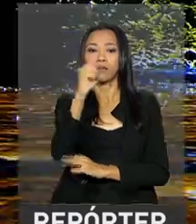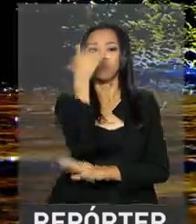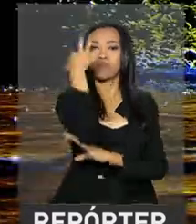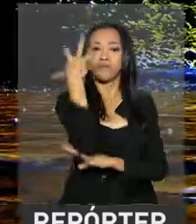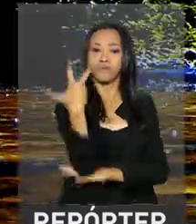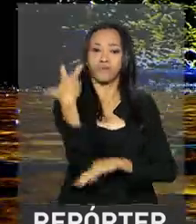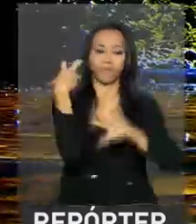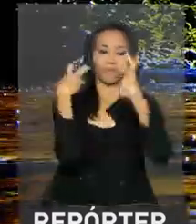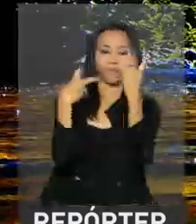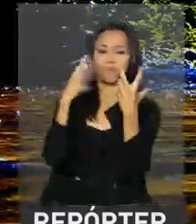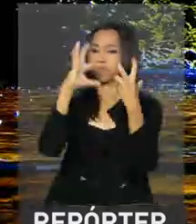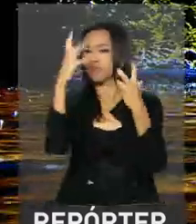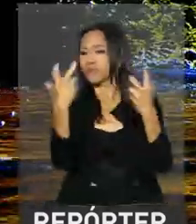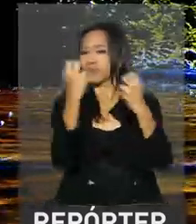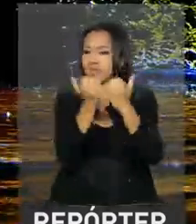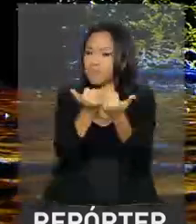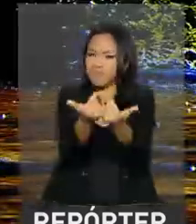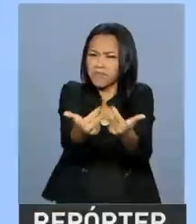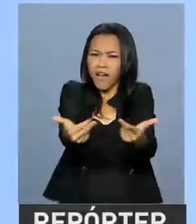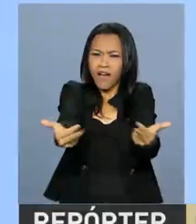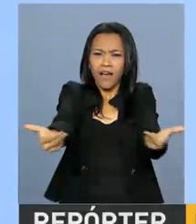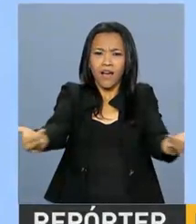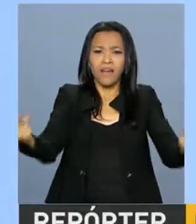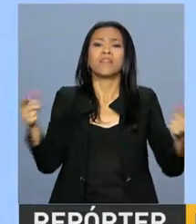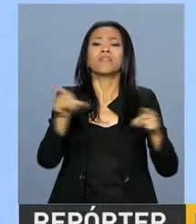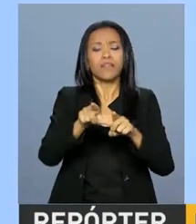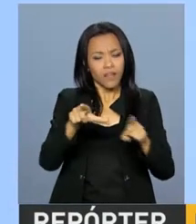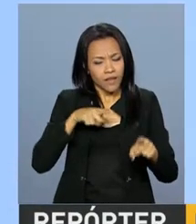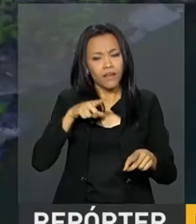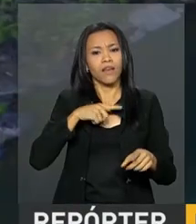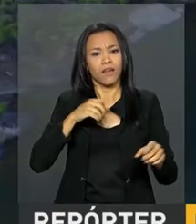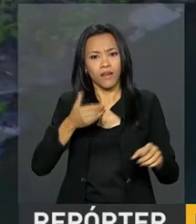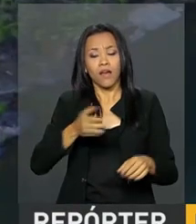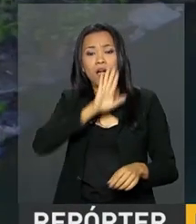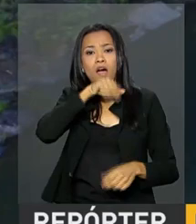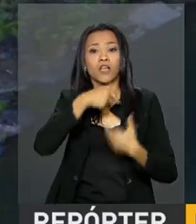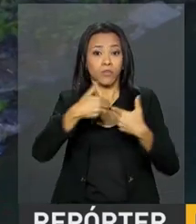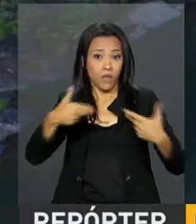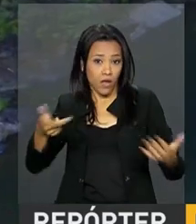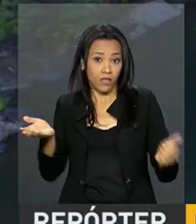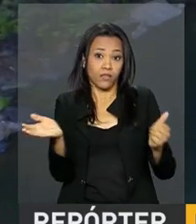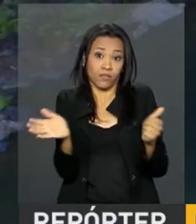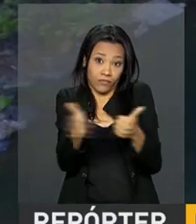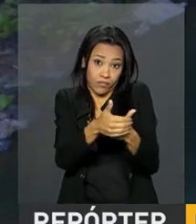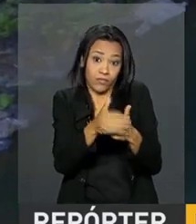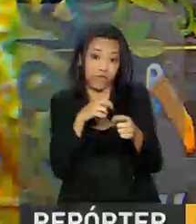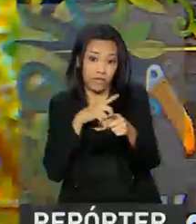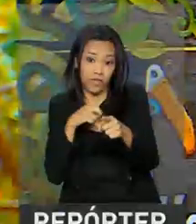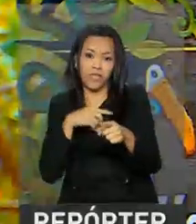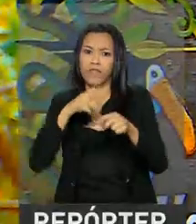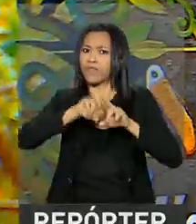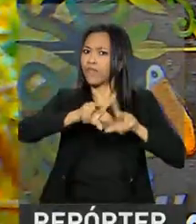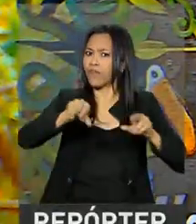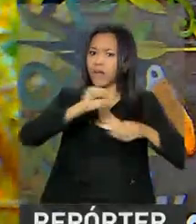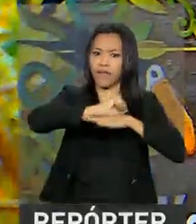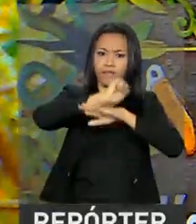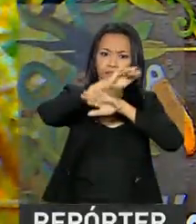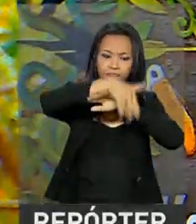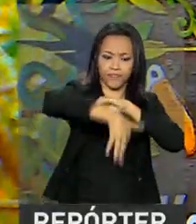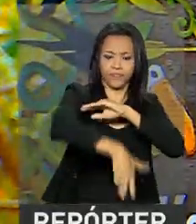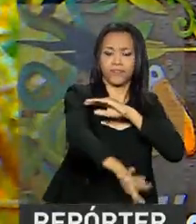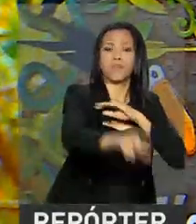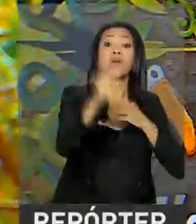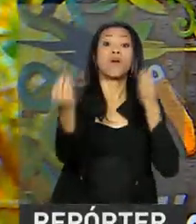mundo. Os ecossistemas escondem espécies ameaçadas de extinção, além de centenas de cachoeiras. O acesso à